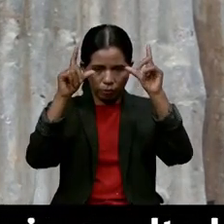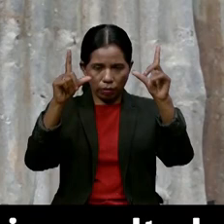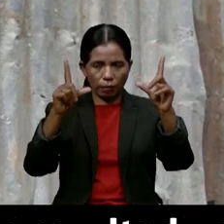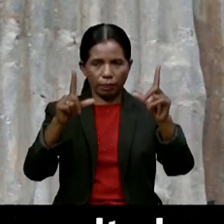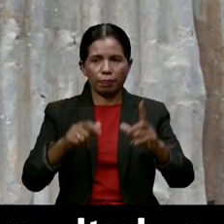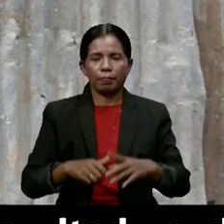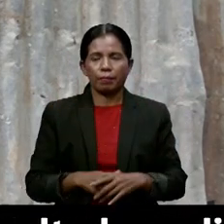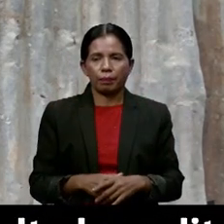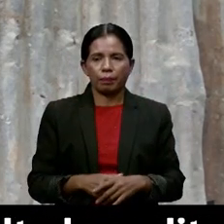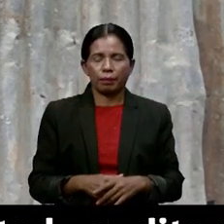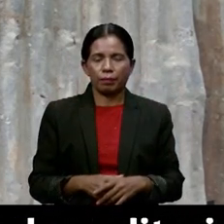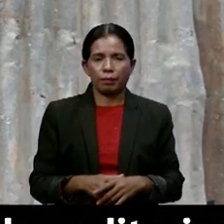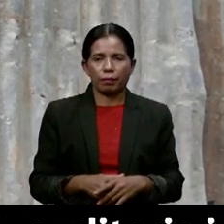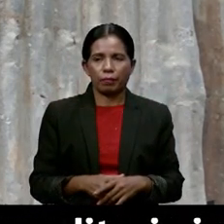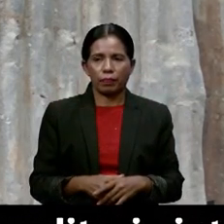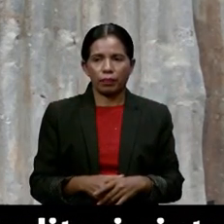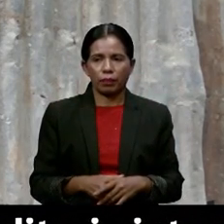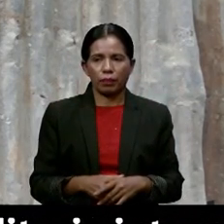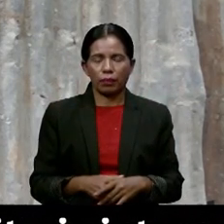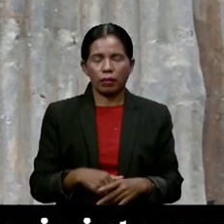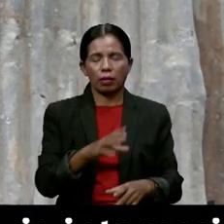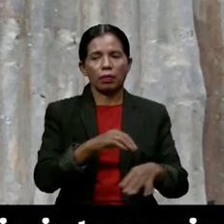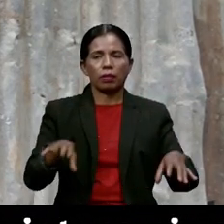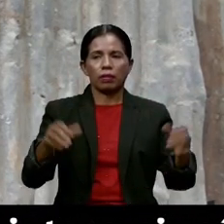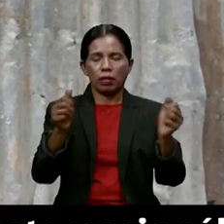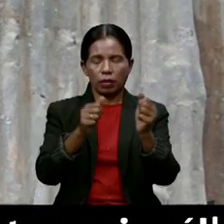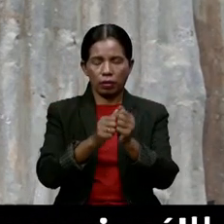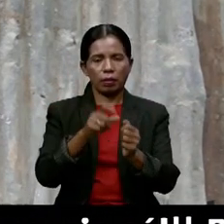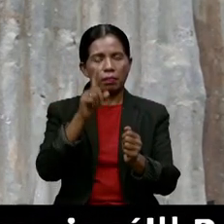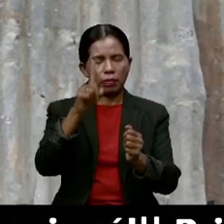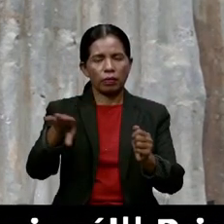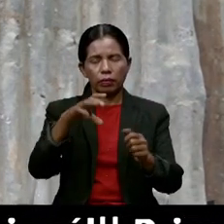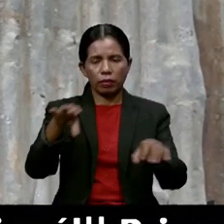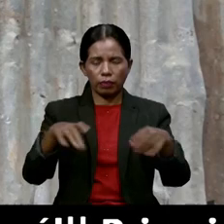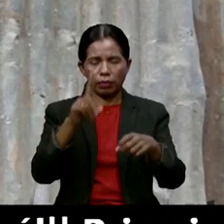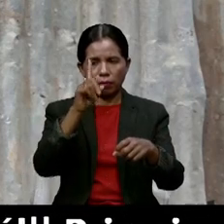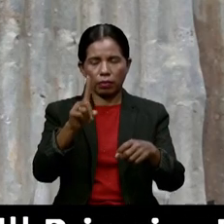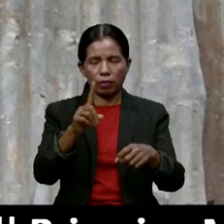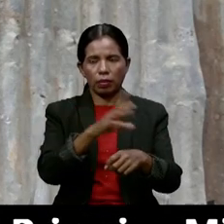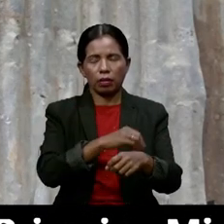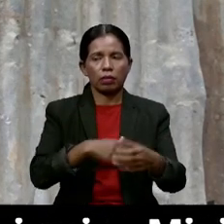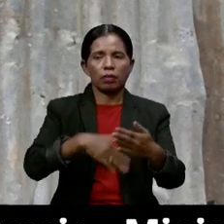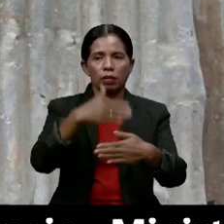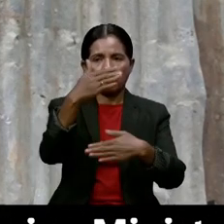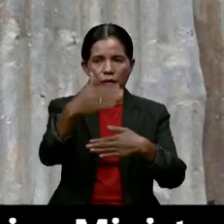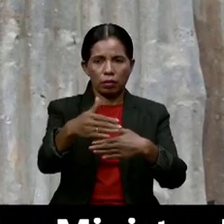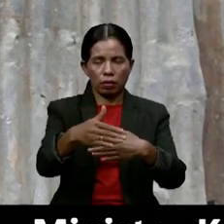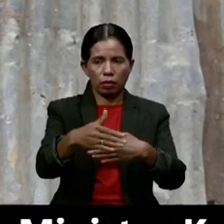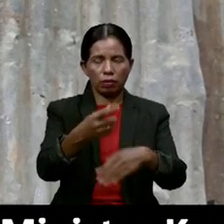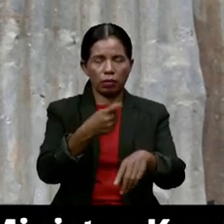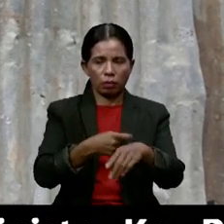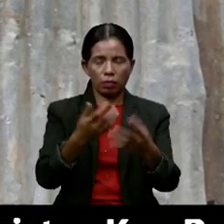nacional. Nebe luta, mesa grande, onde ultrapassa